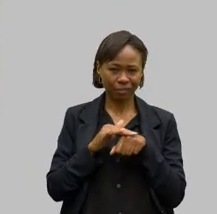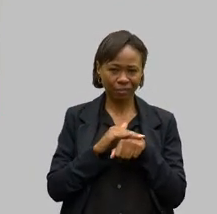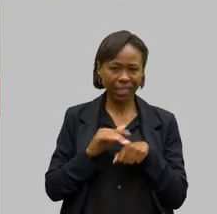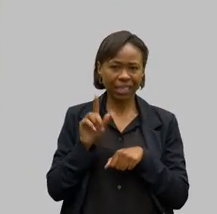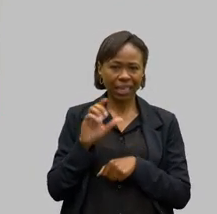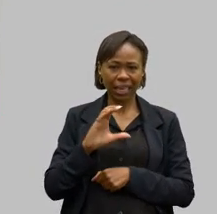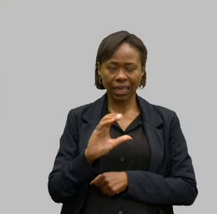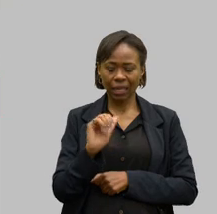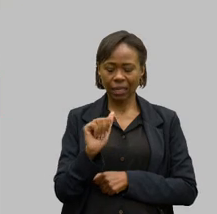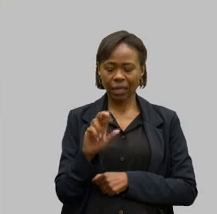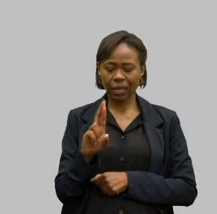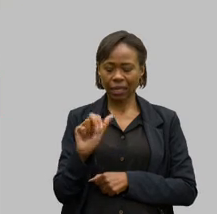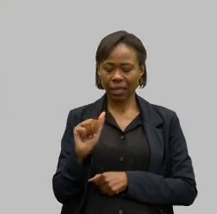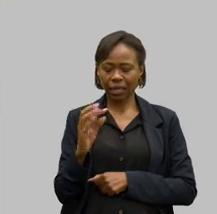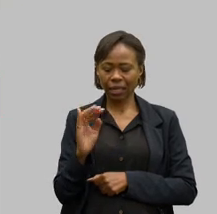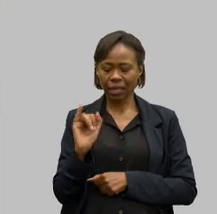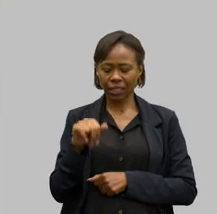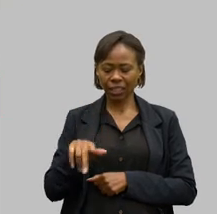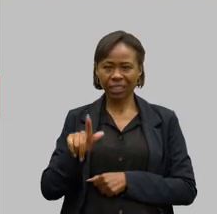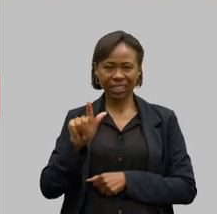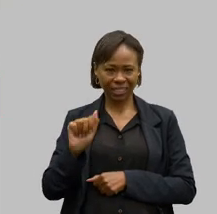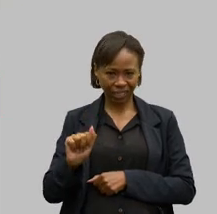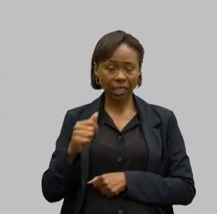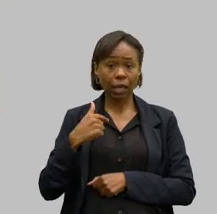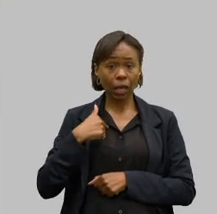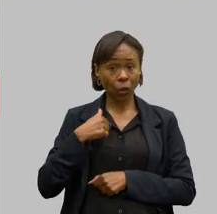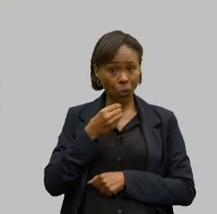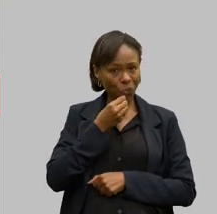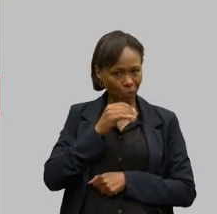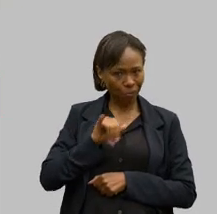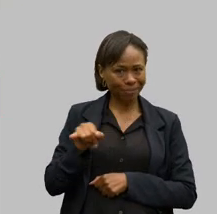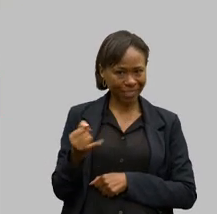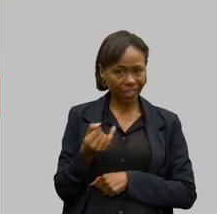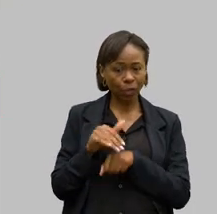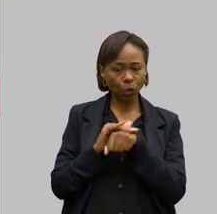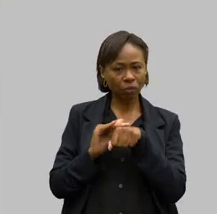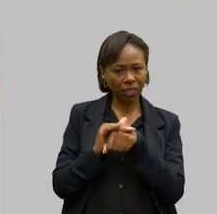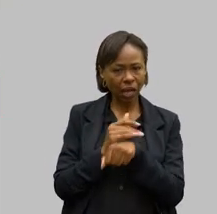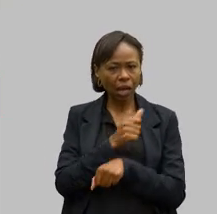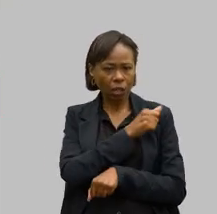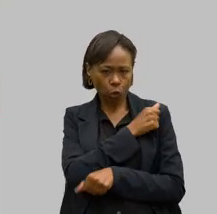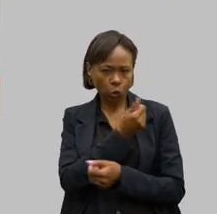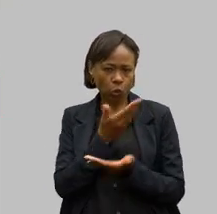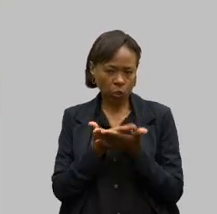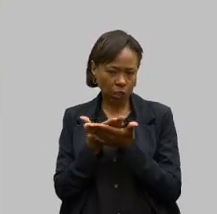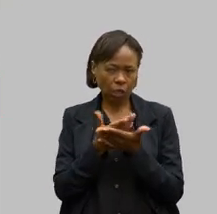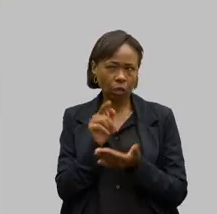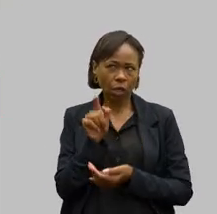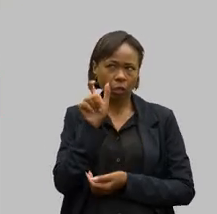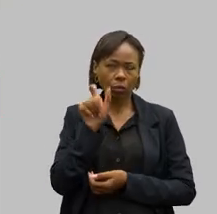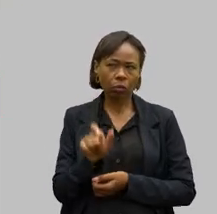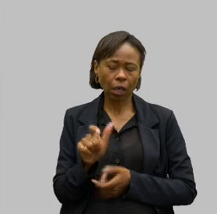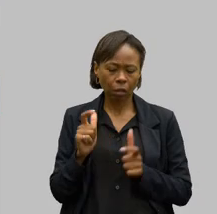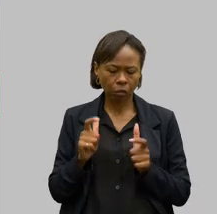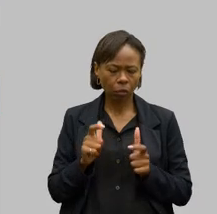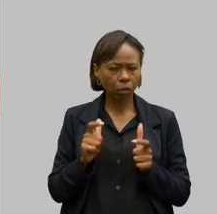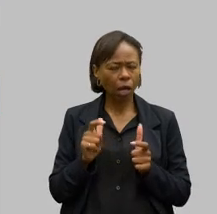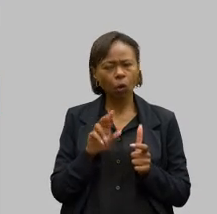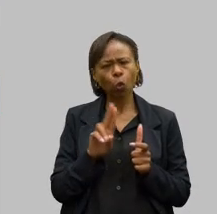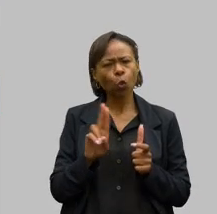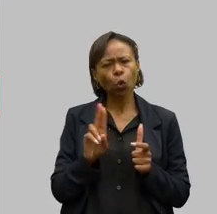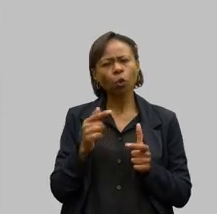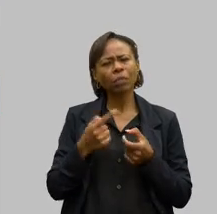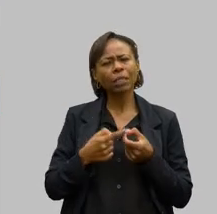Caratinga, eu pude ter a oportunidade de conversar com estudantes de um local, eu não sei o nome, se alguém puder me mandar o nome, da